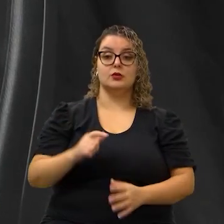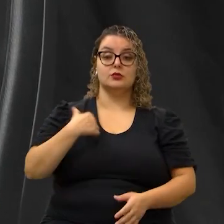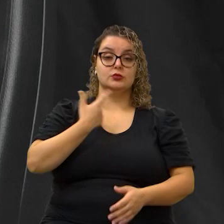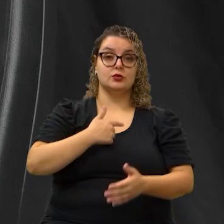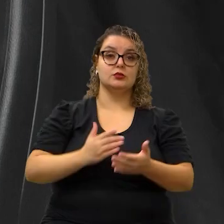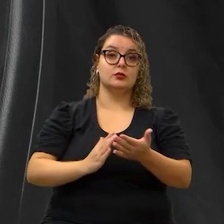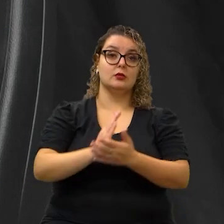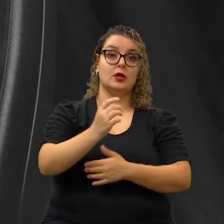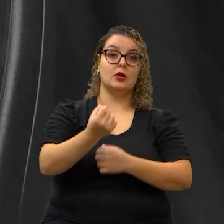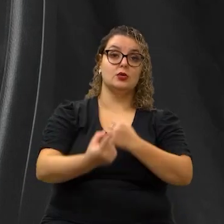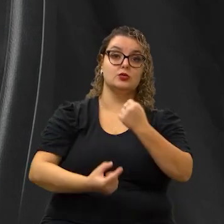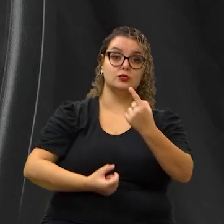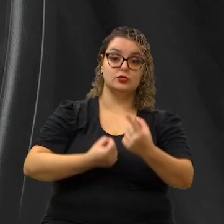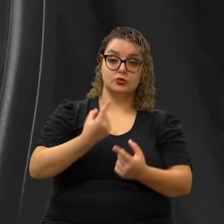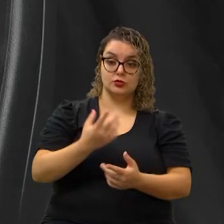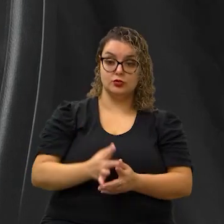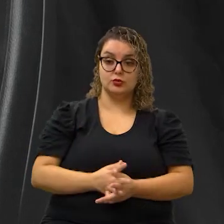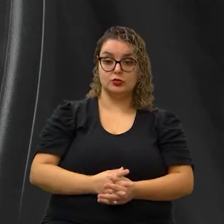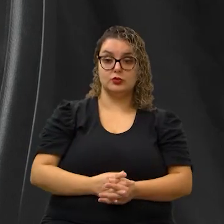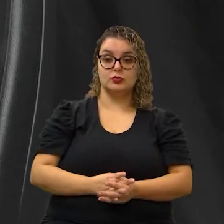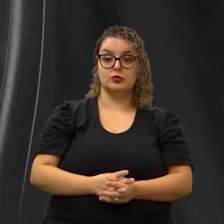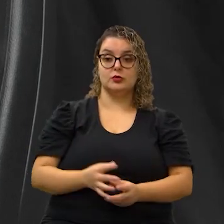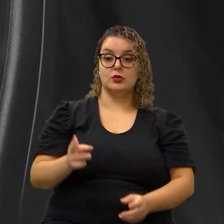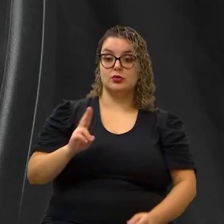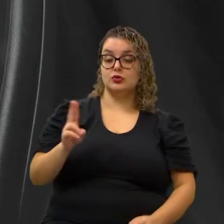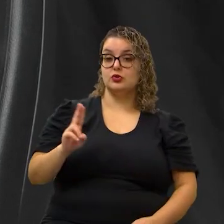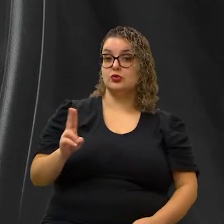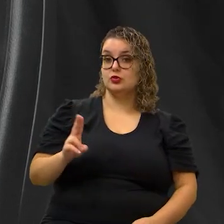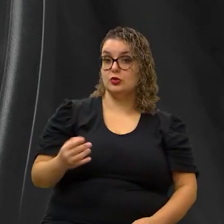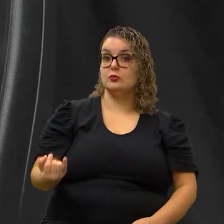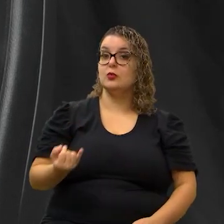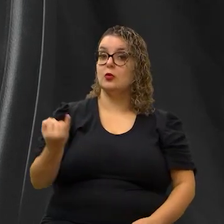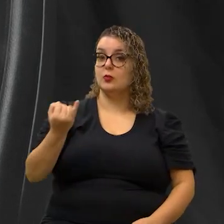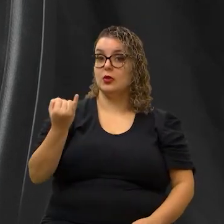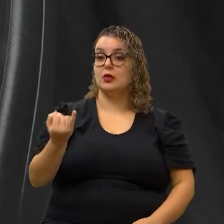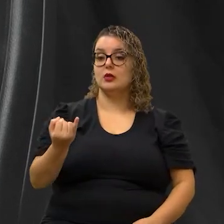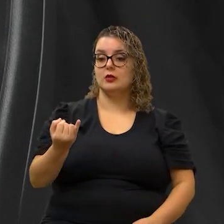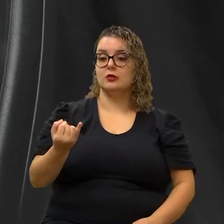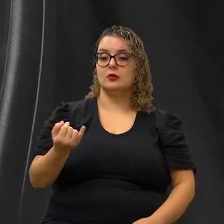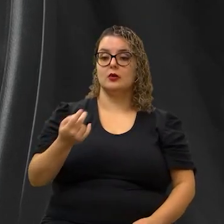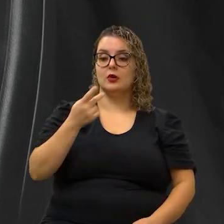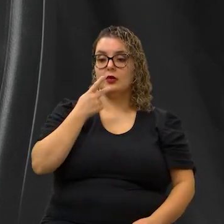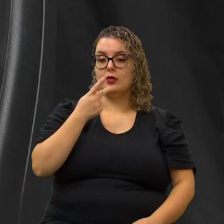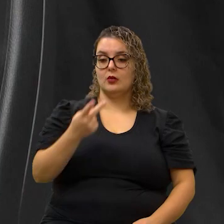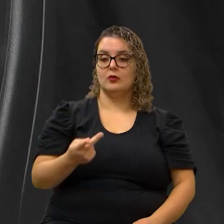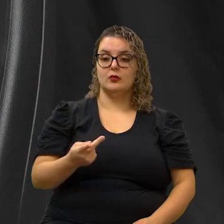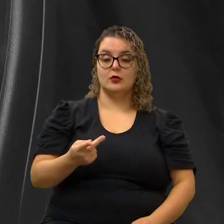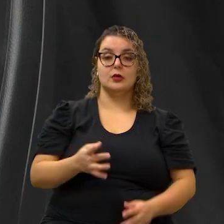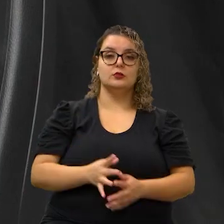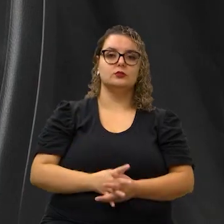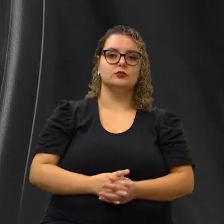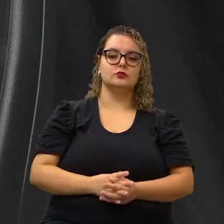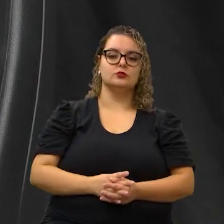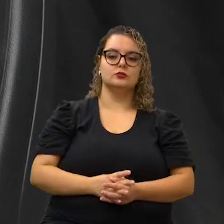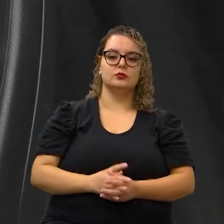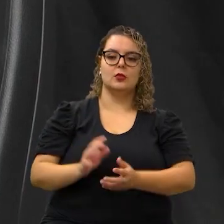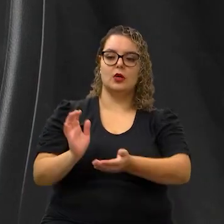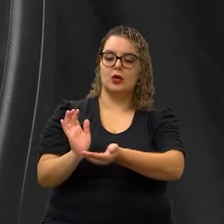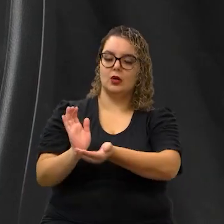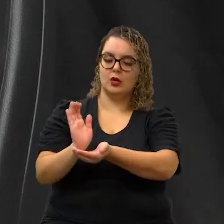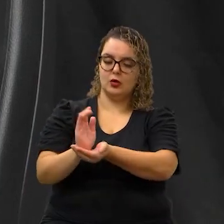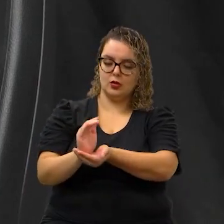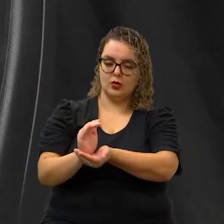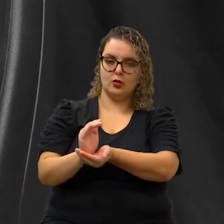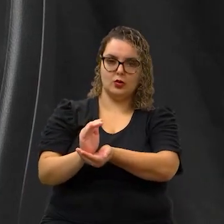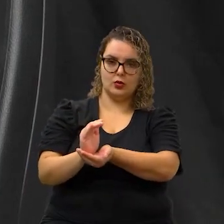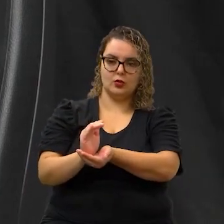homenagem. Nós também aprovamos algumas nomenclaturas muito importantes. Então, eu destaco